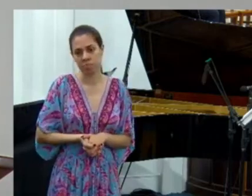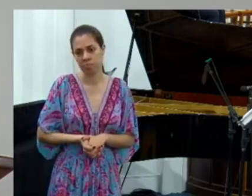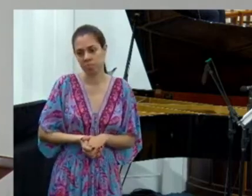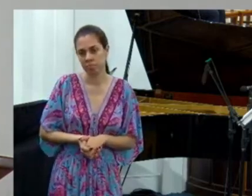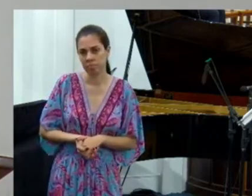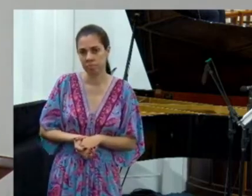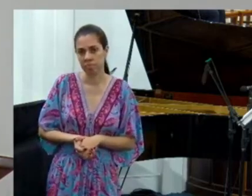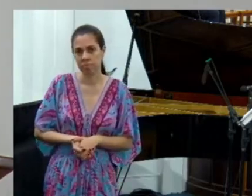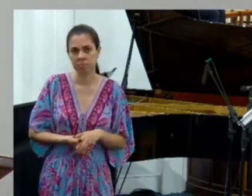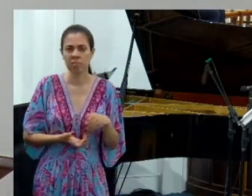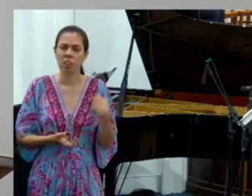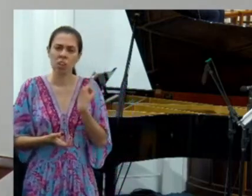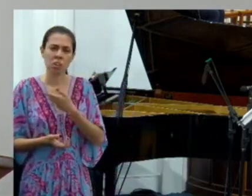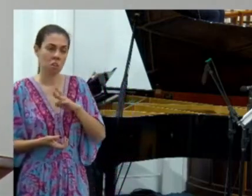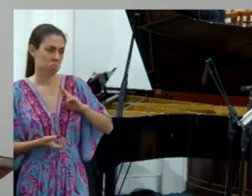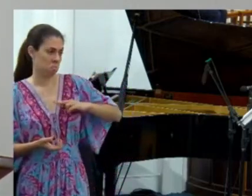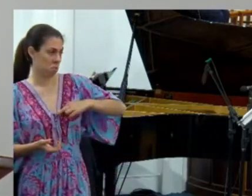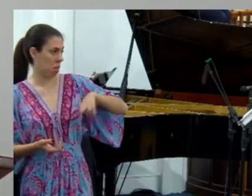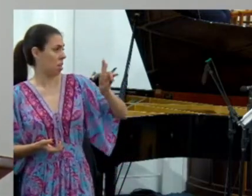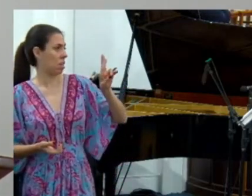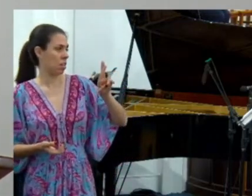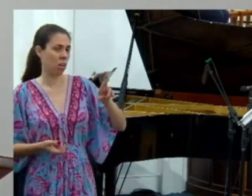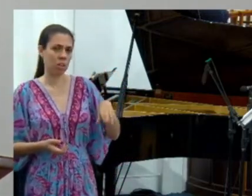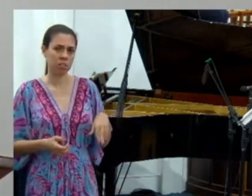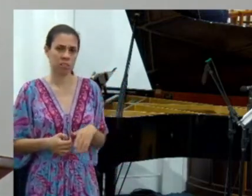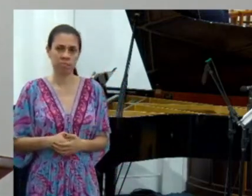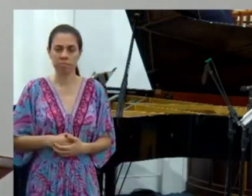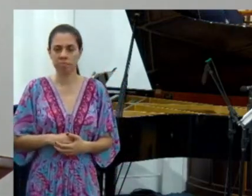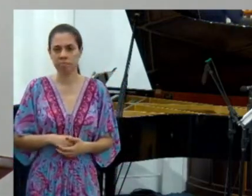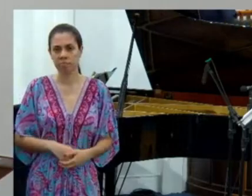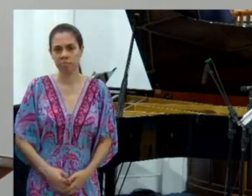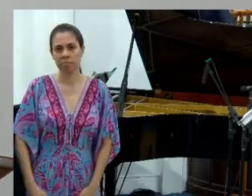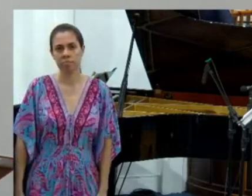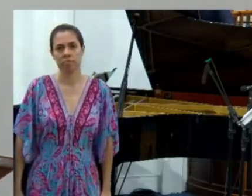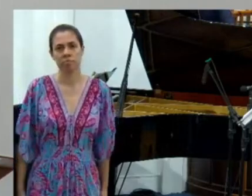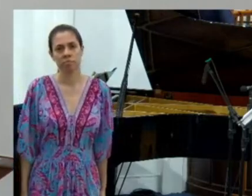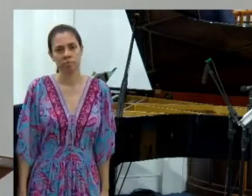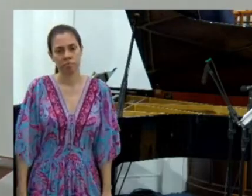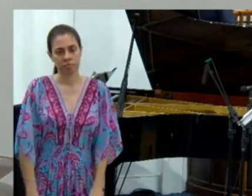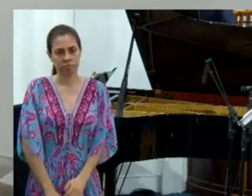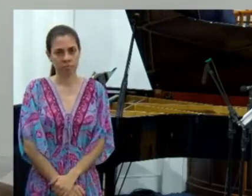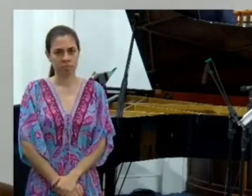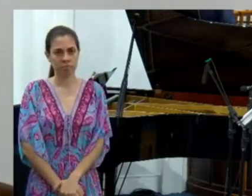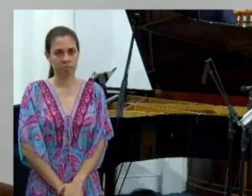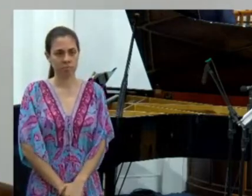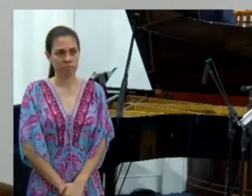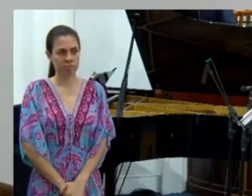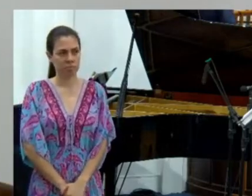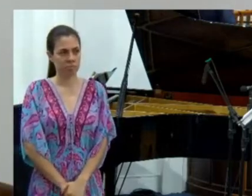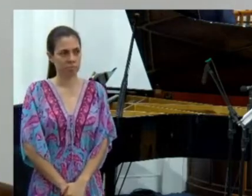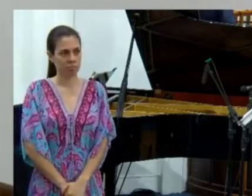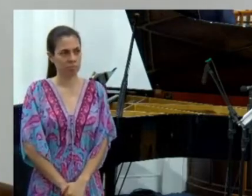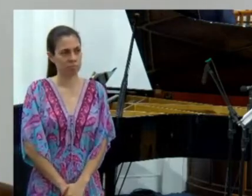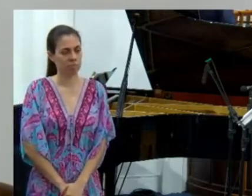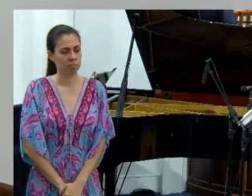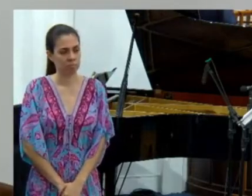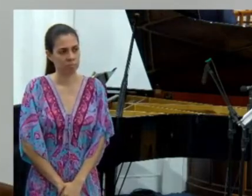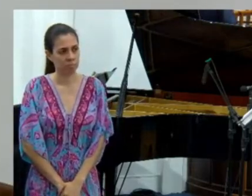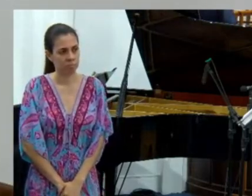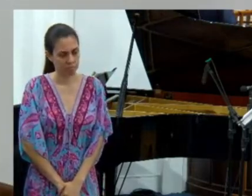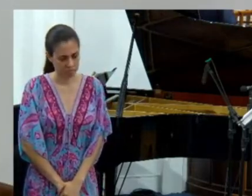que se aproximavam daquele templo e diziam: templo, templo, templo, que maravilha estar aqui, estamos